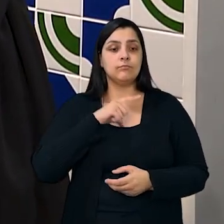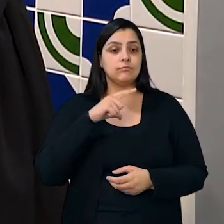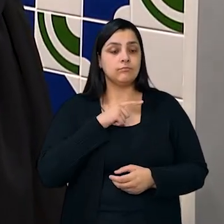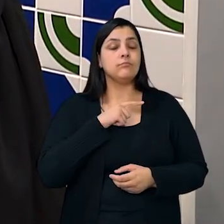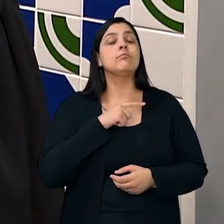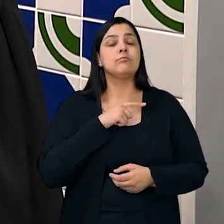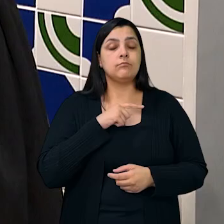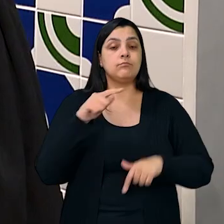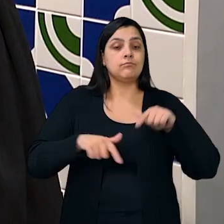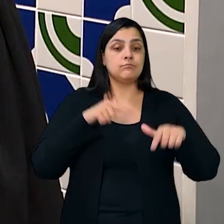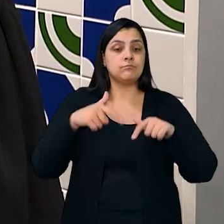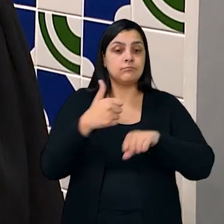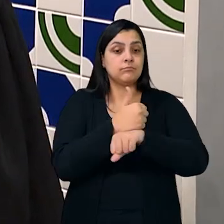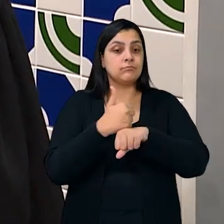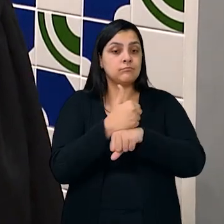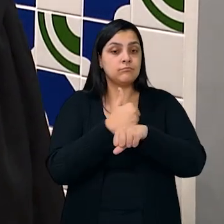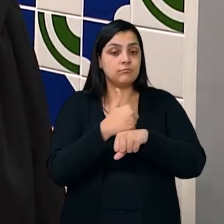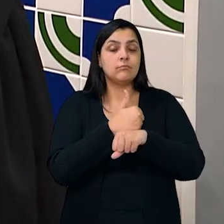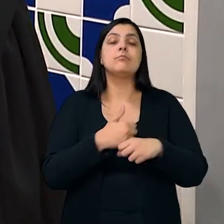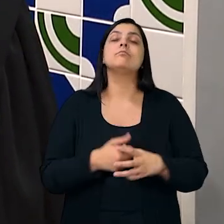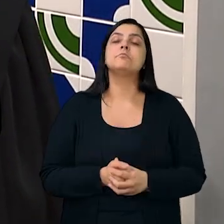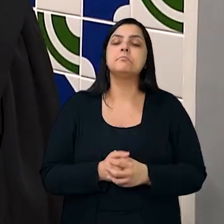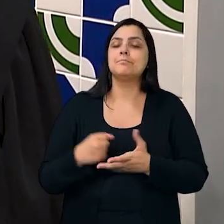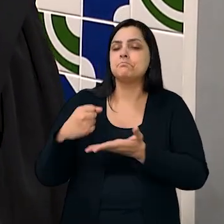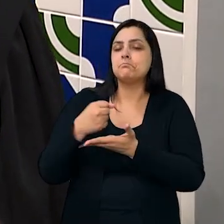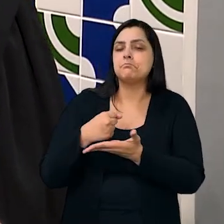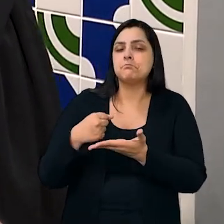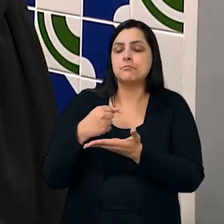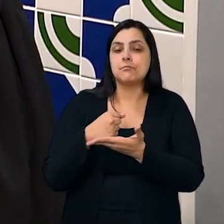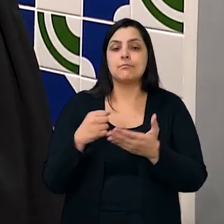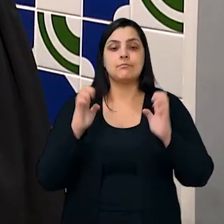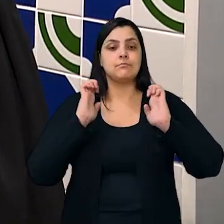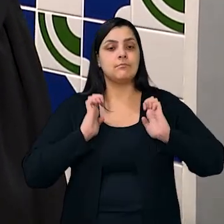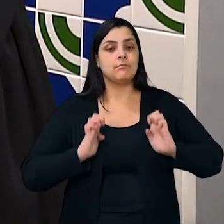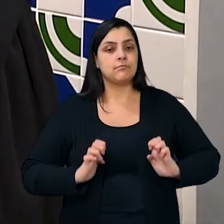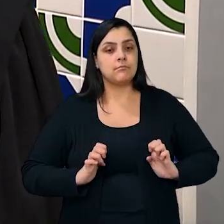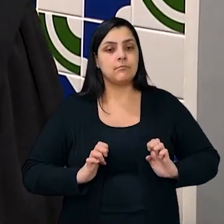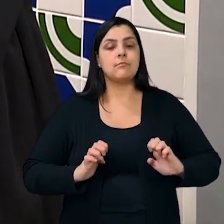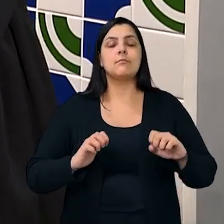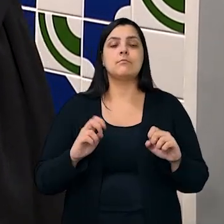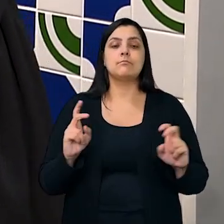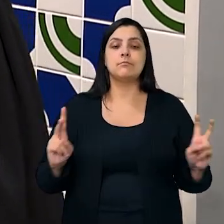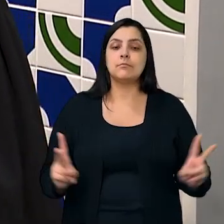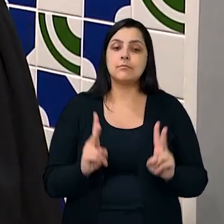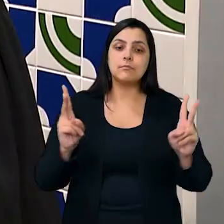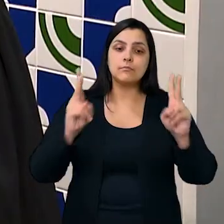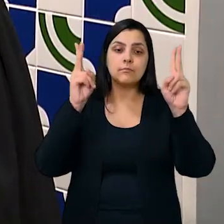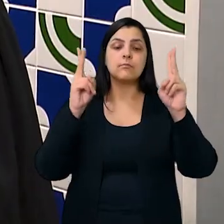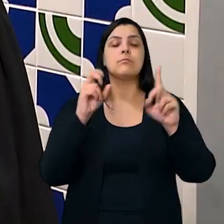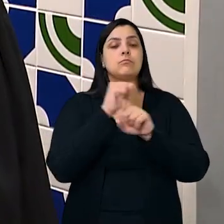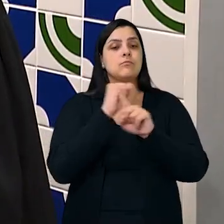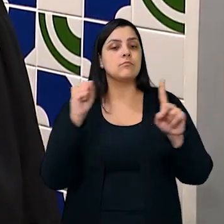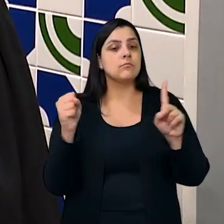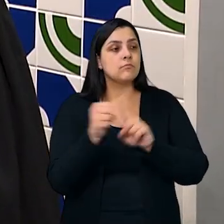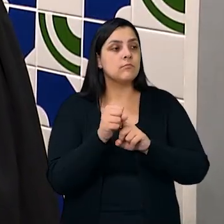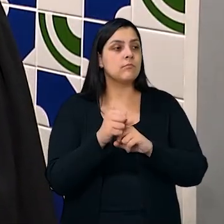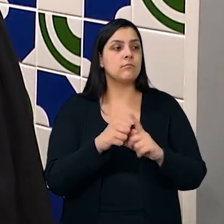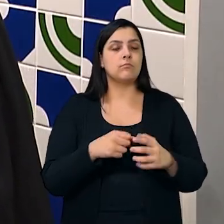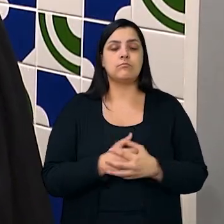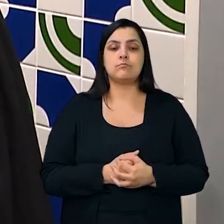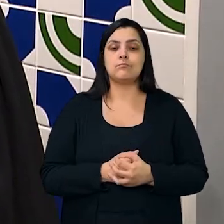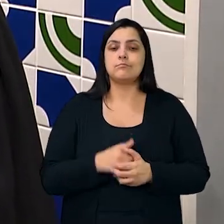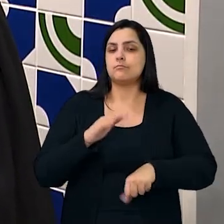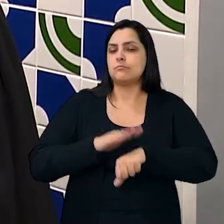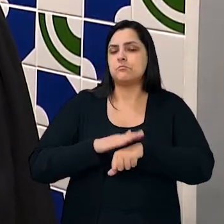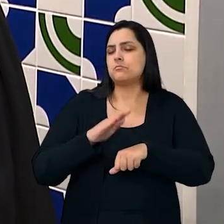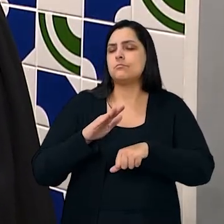na sua atividade profissional, a essência da ética, dos valores sociais,